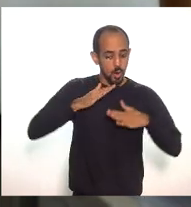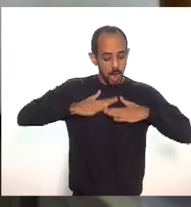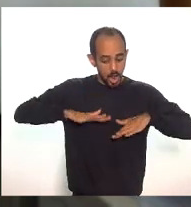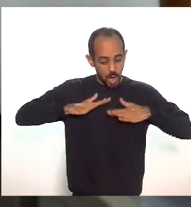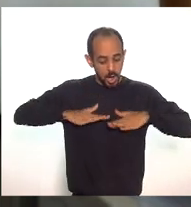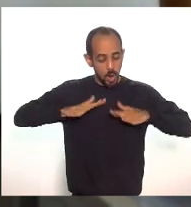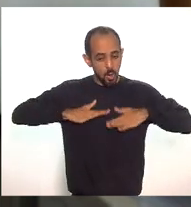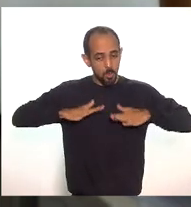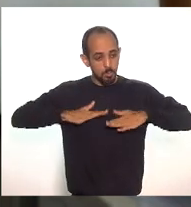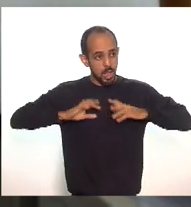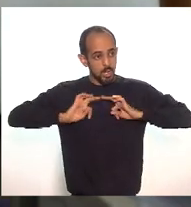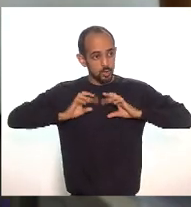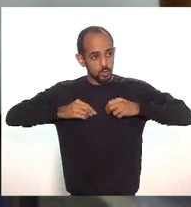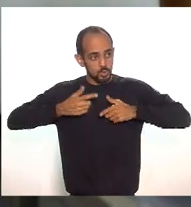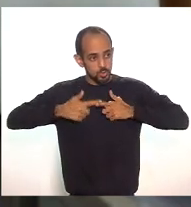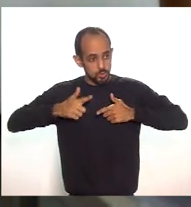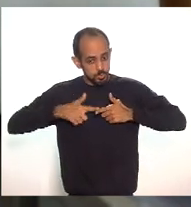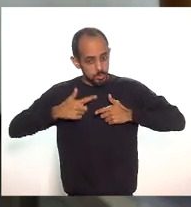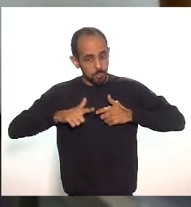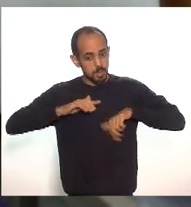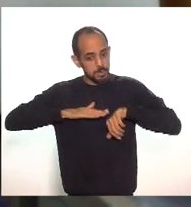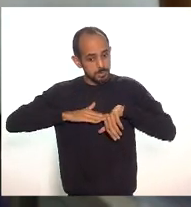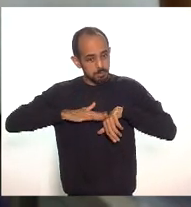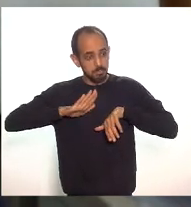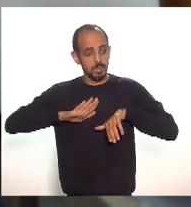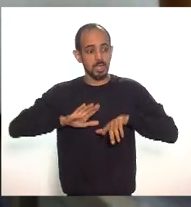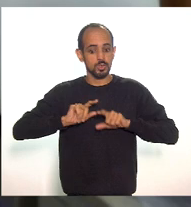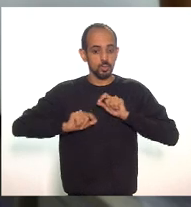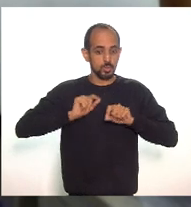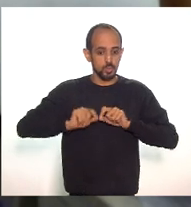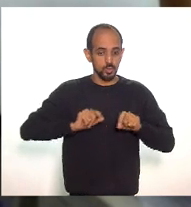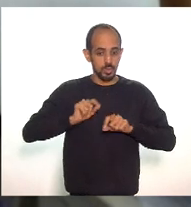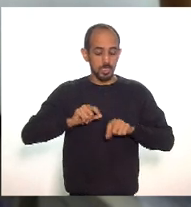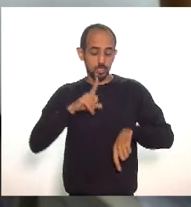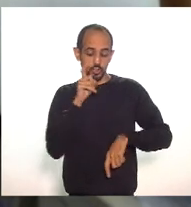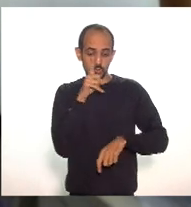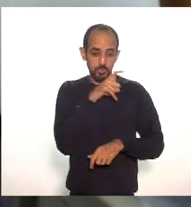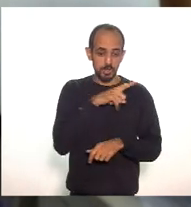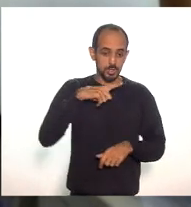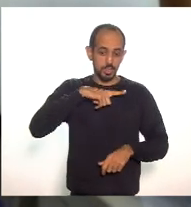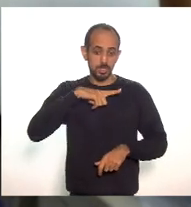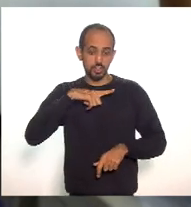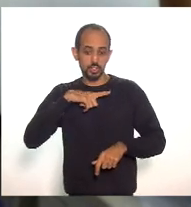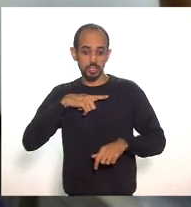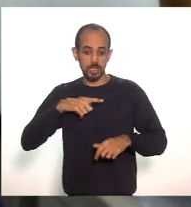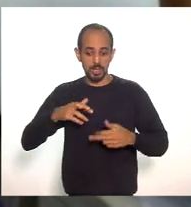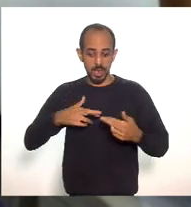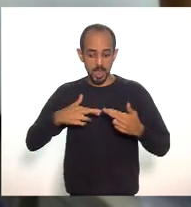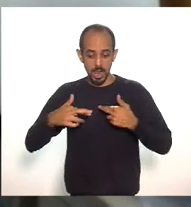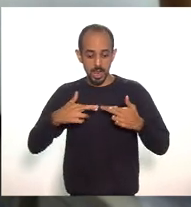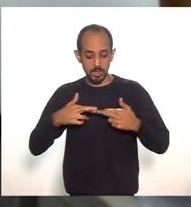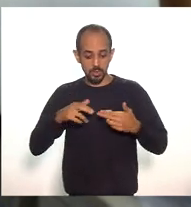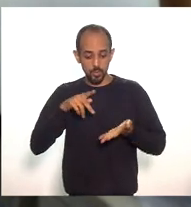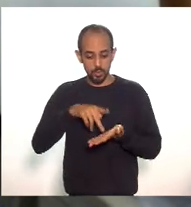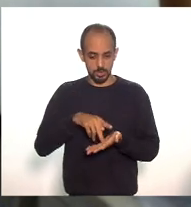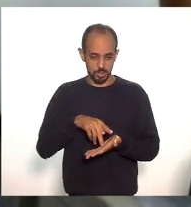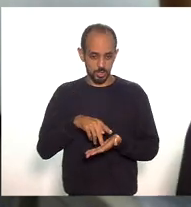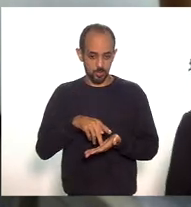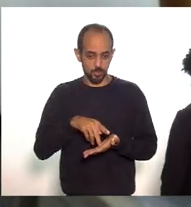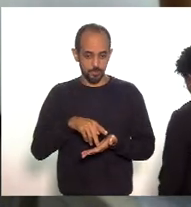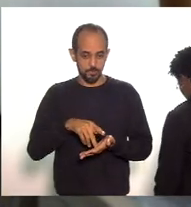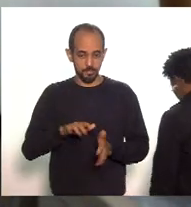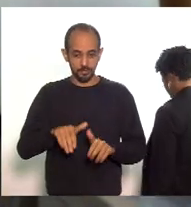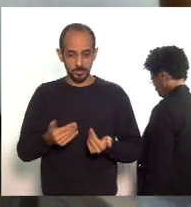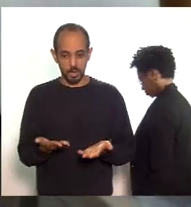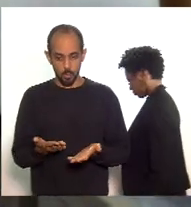questões é mais mais difíceis que tinha a gravação original então